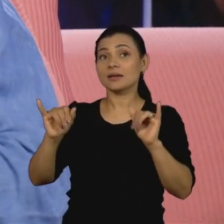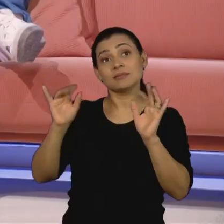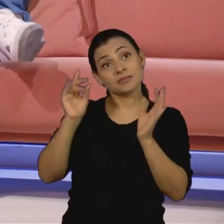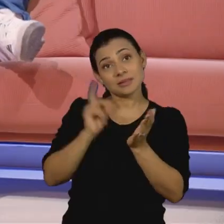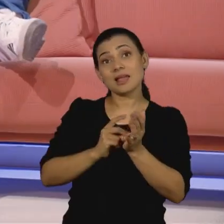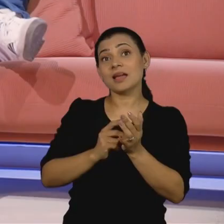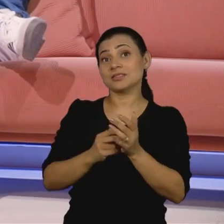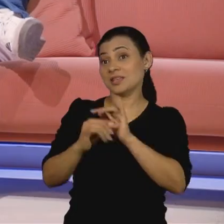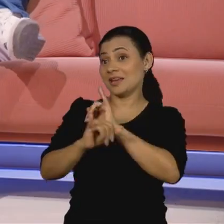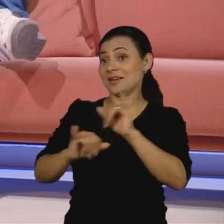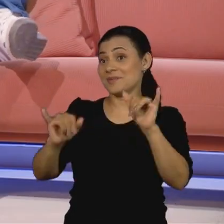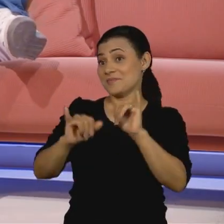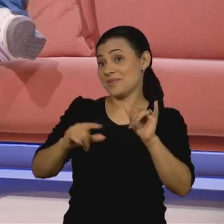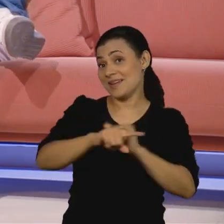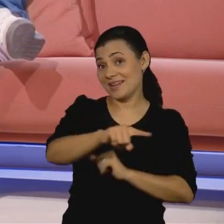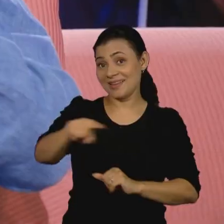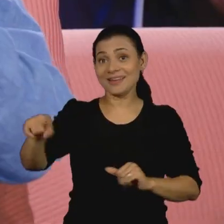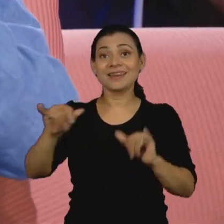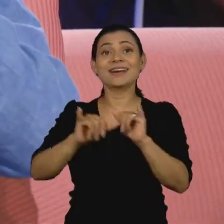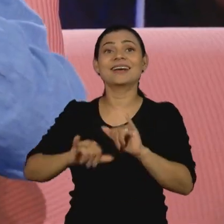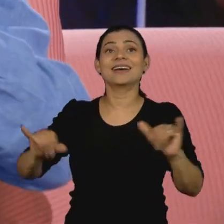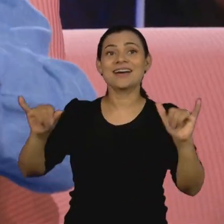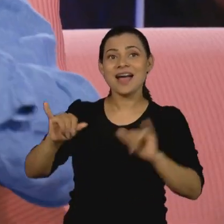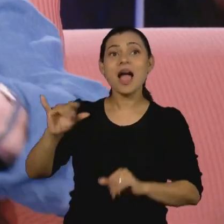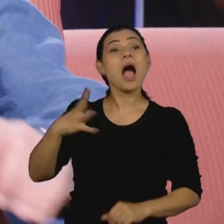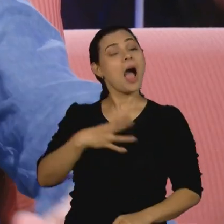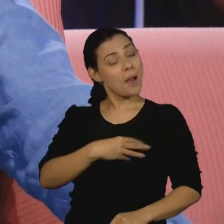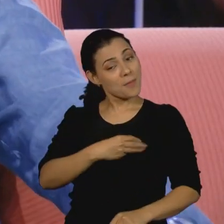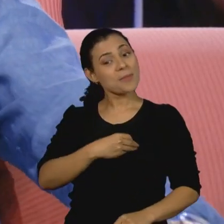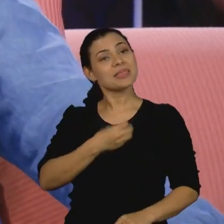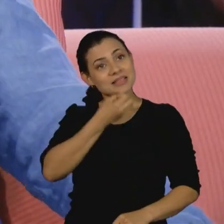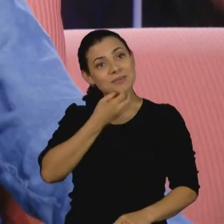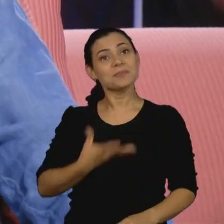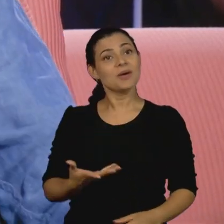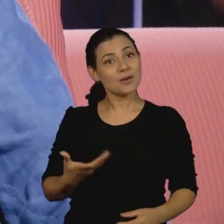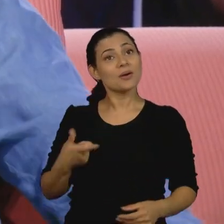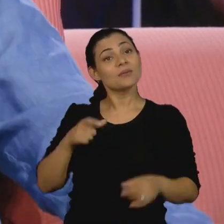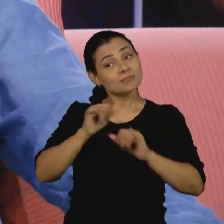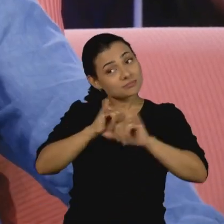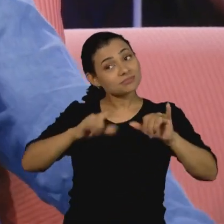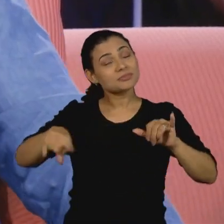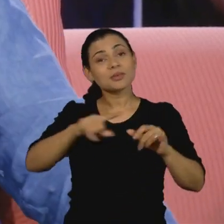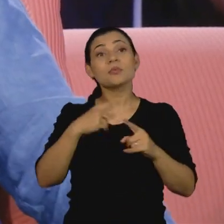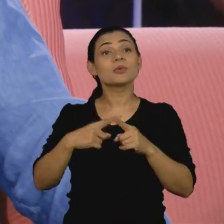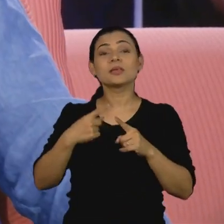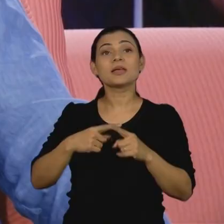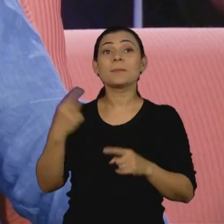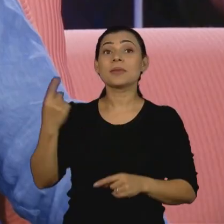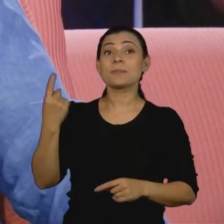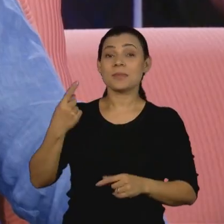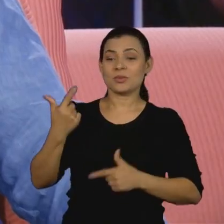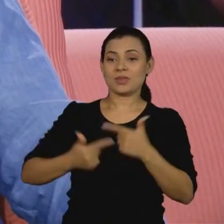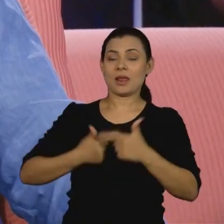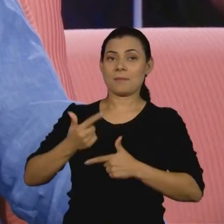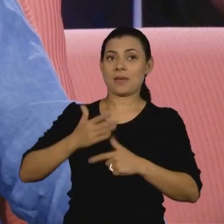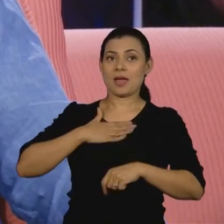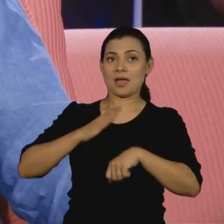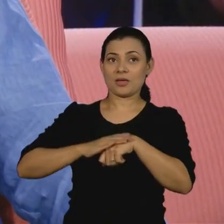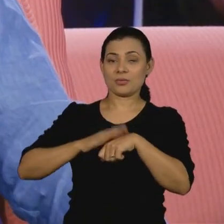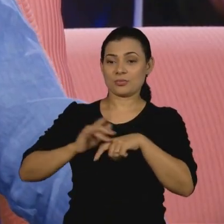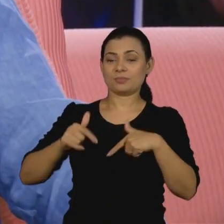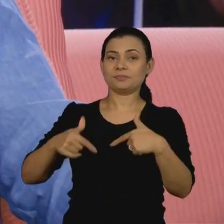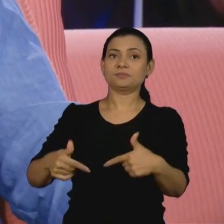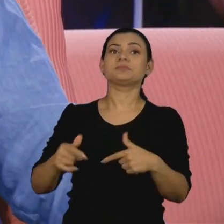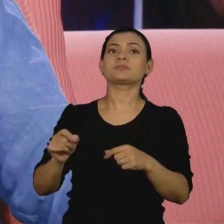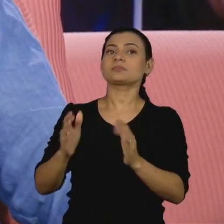aí. Campanha de amamentação. Para ficar com o dente bom. Porque o primeiro trabalho que eu fiz, Chalita,